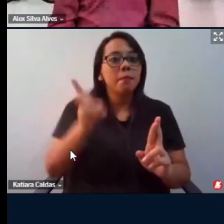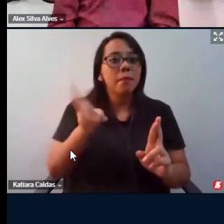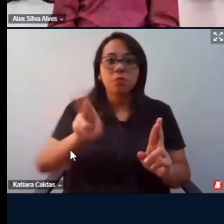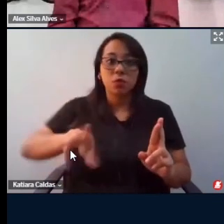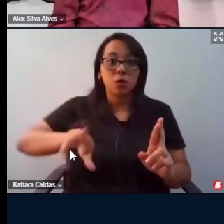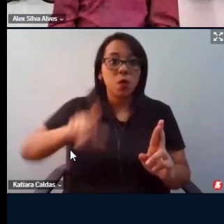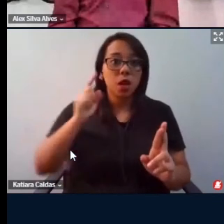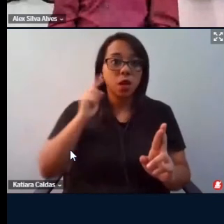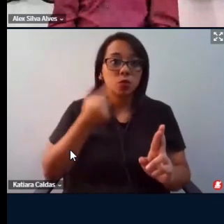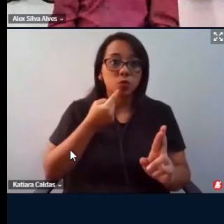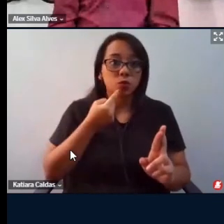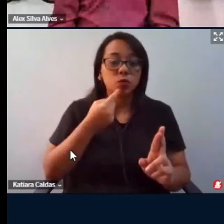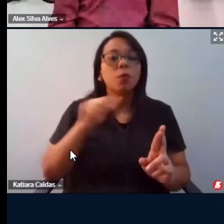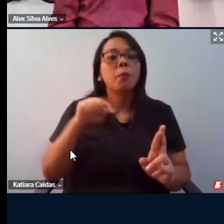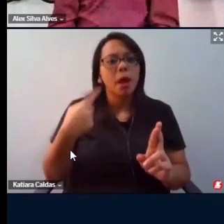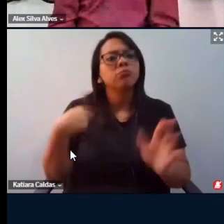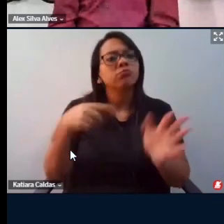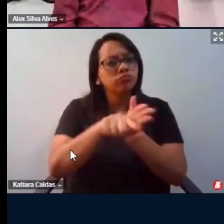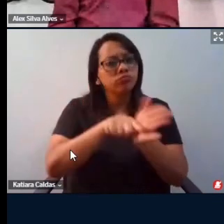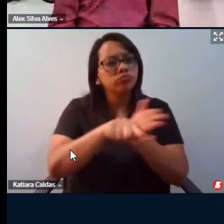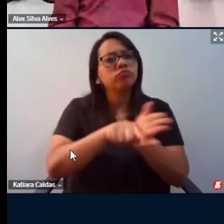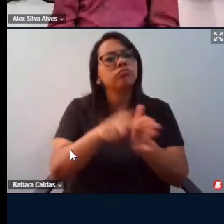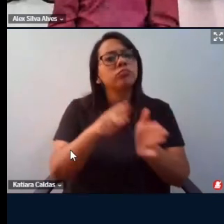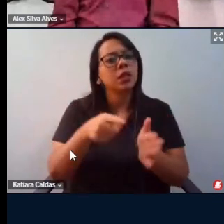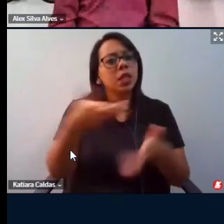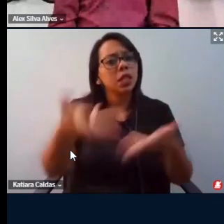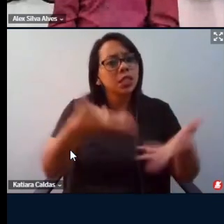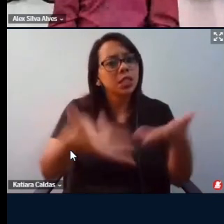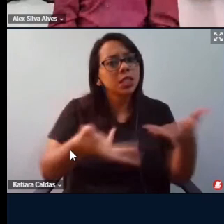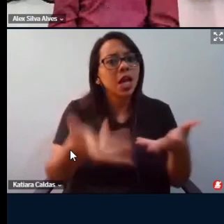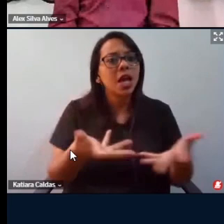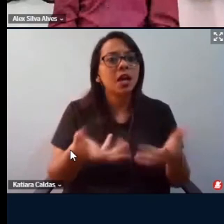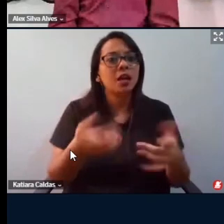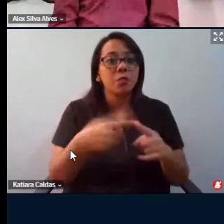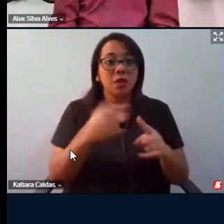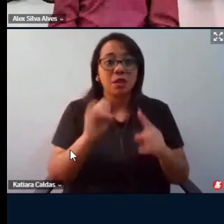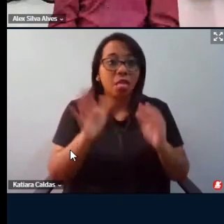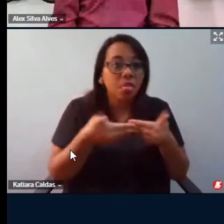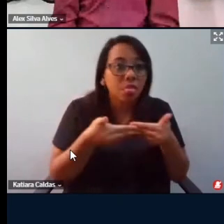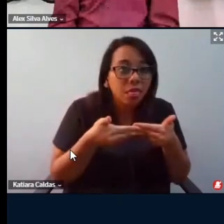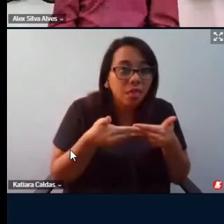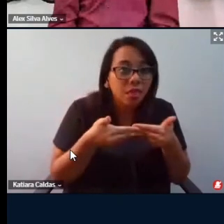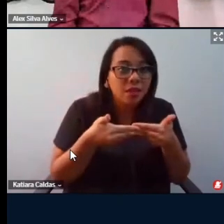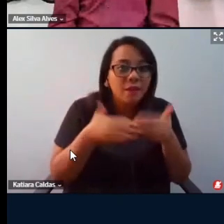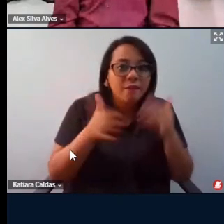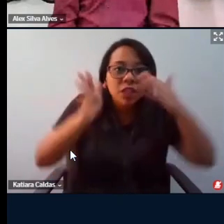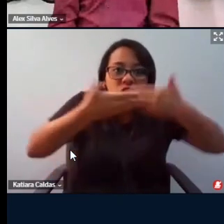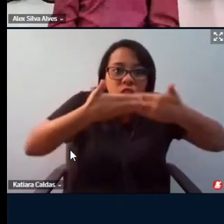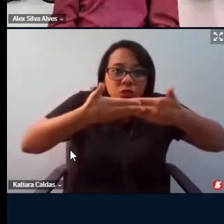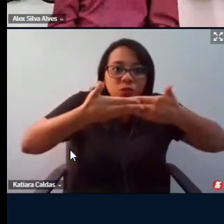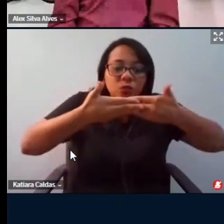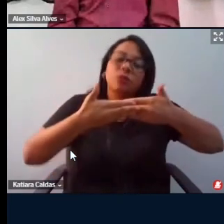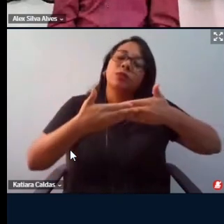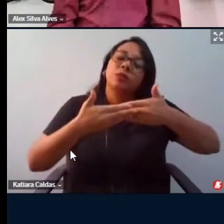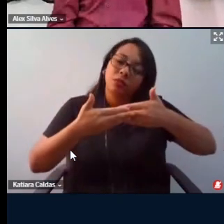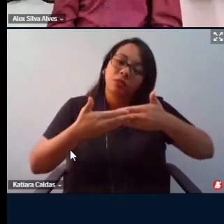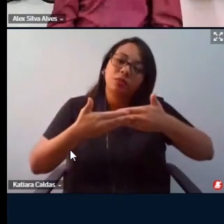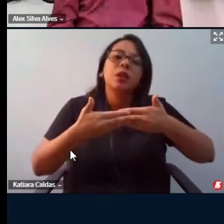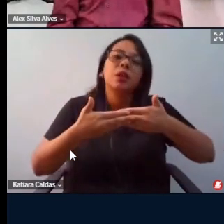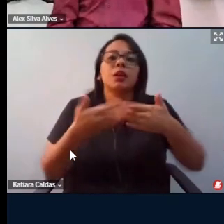são pesquisadoras de língua de sinais. Porque senão fica tudo assim muito fechadinho. Então, vocês normalmente saem